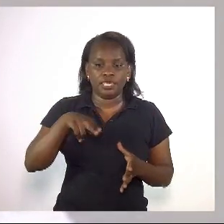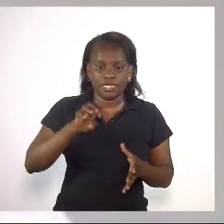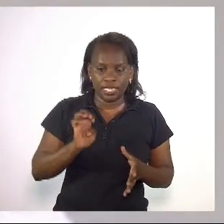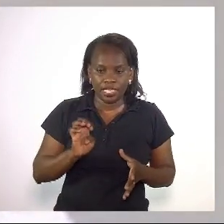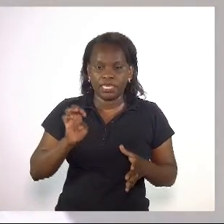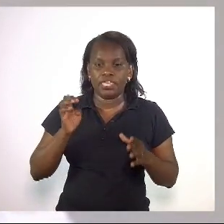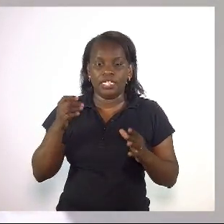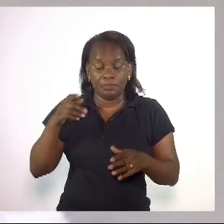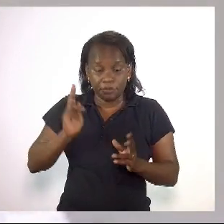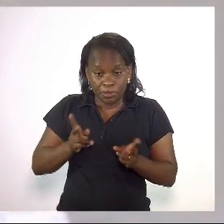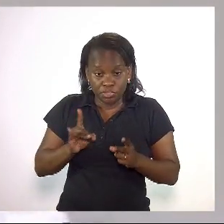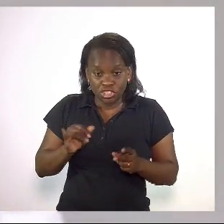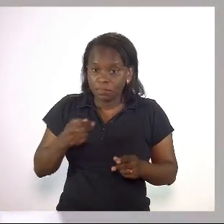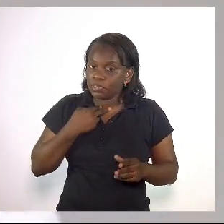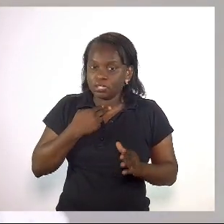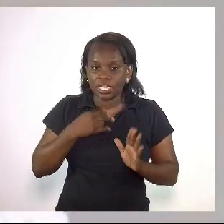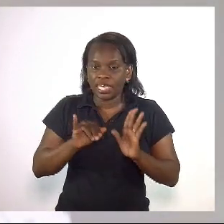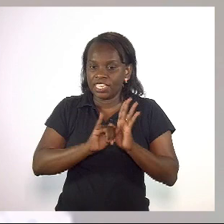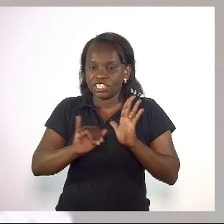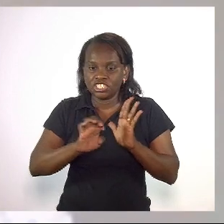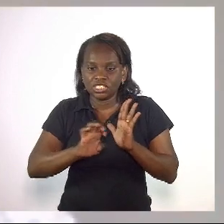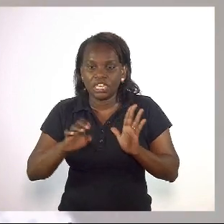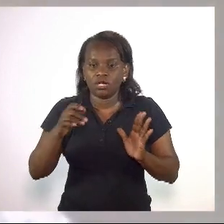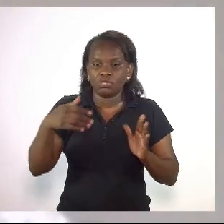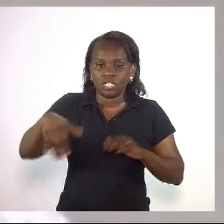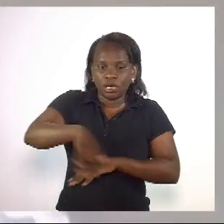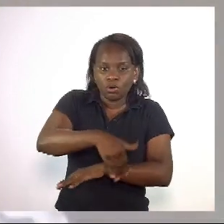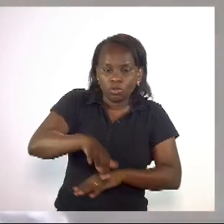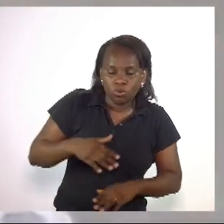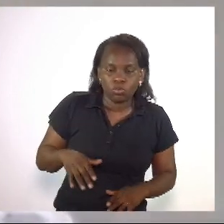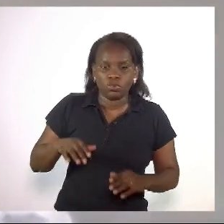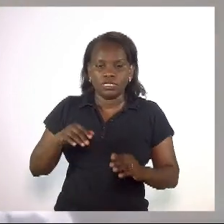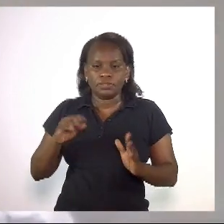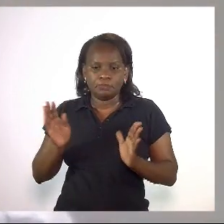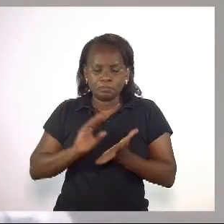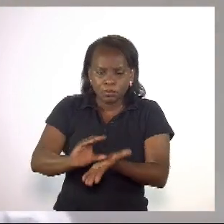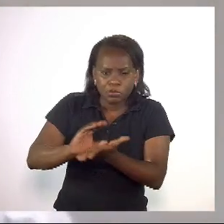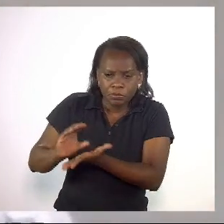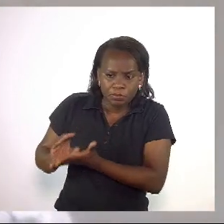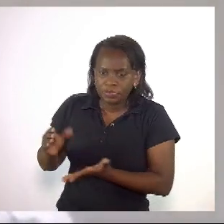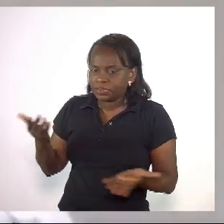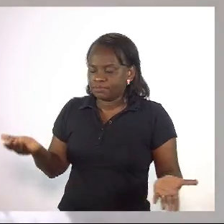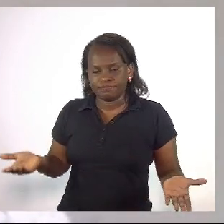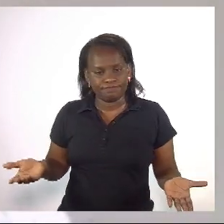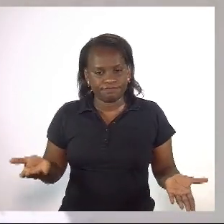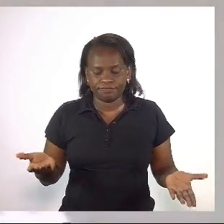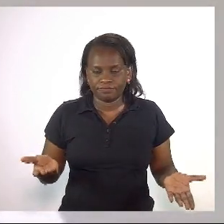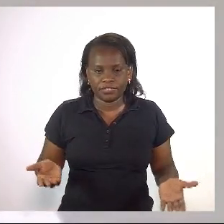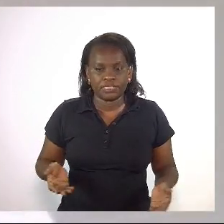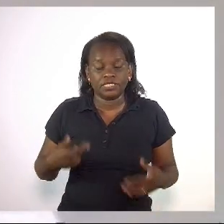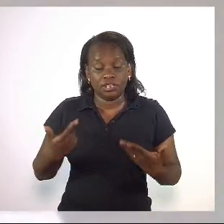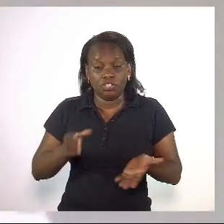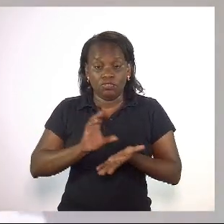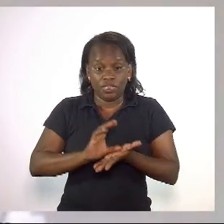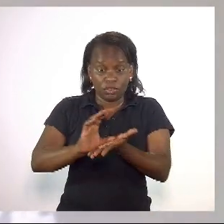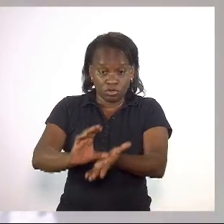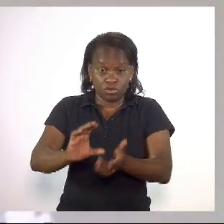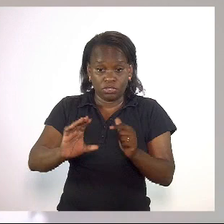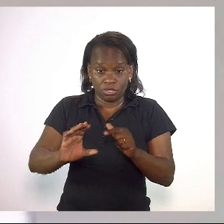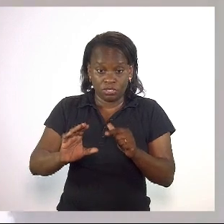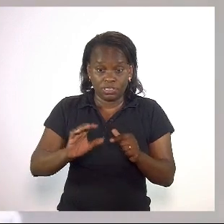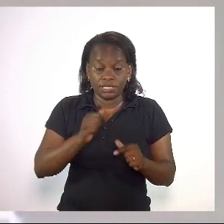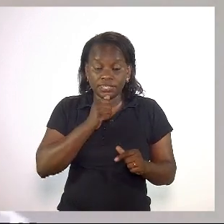data, ela não teria como colocar editais nas ruas, empenhar aqueles recursos. Então, o que, que aconteceu? O valor a ser aplicado sem a